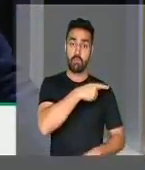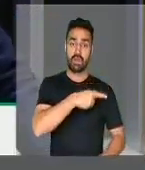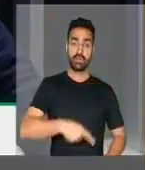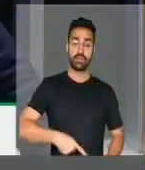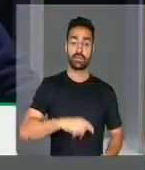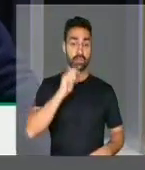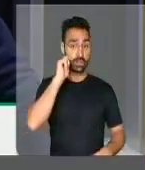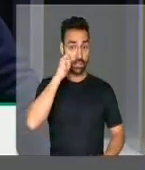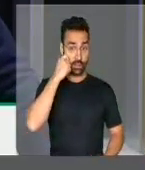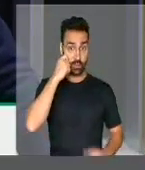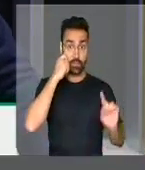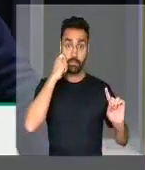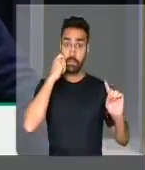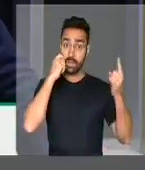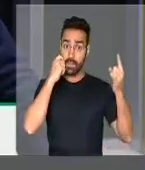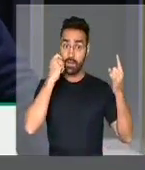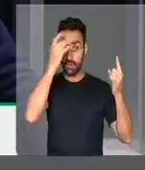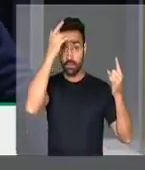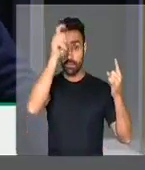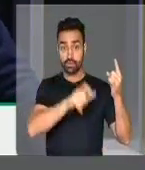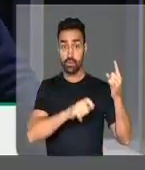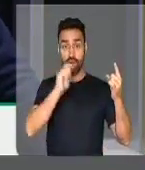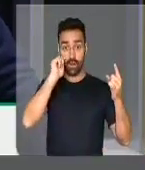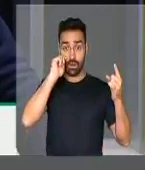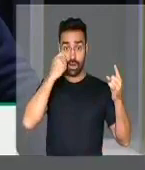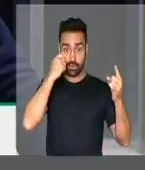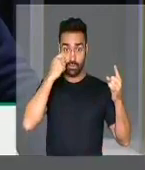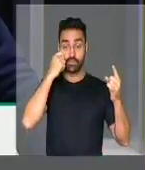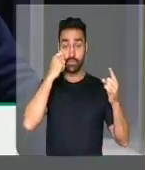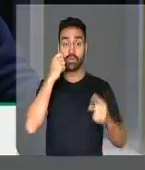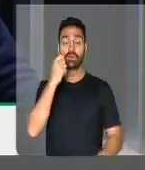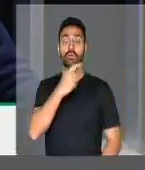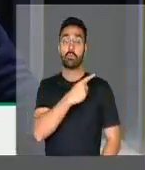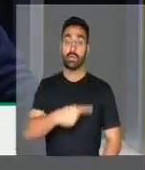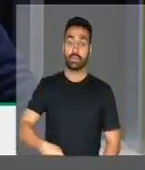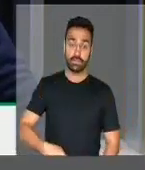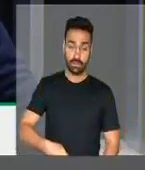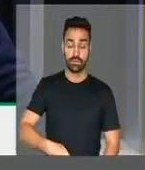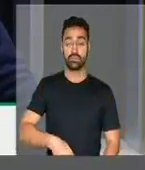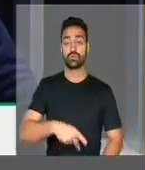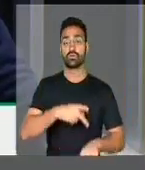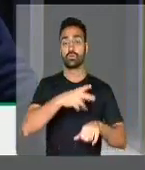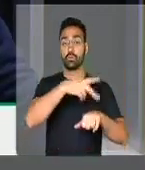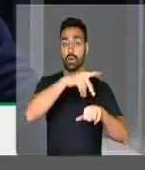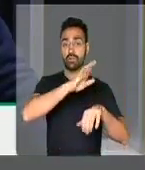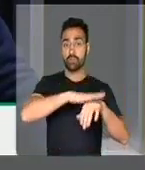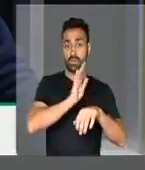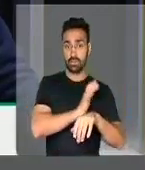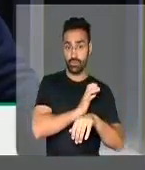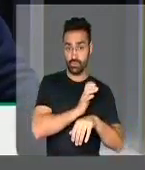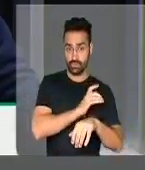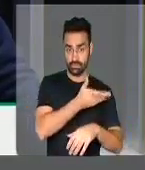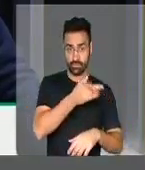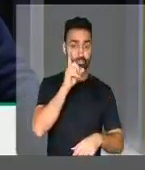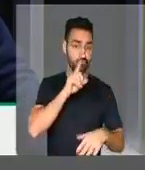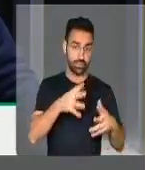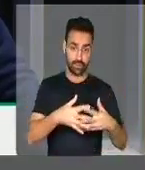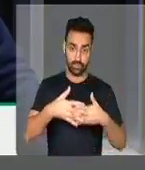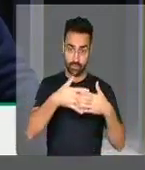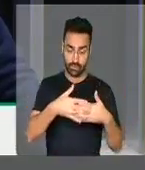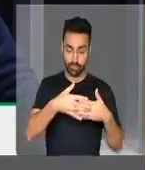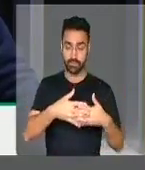primeiro negro a comandar a principal economia do mundo os estados unidos da